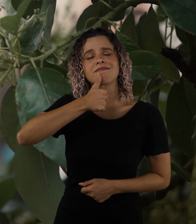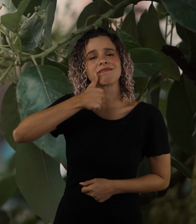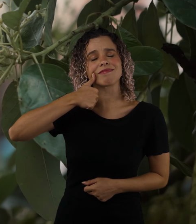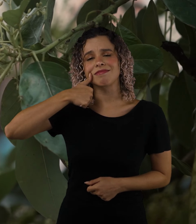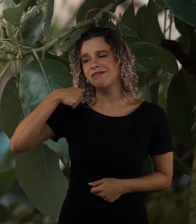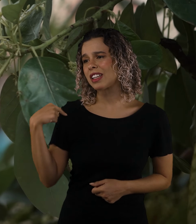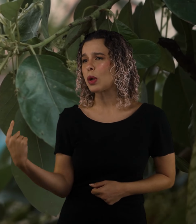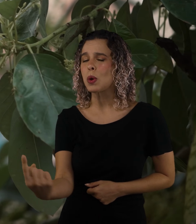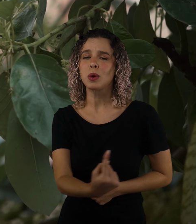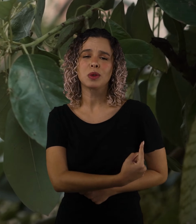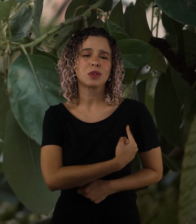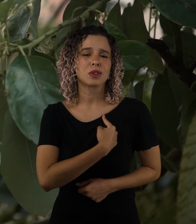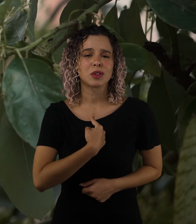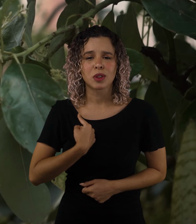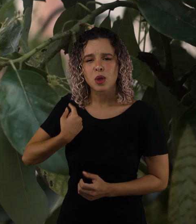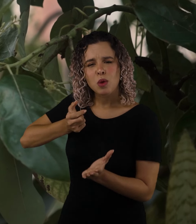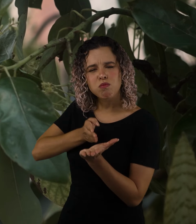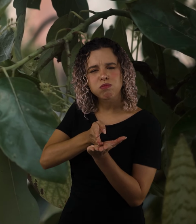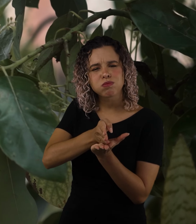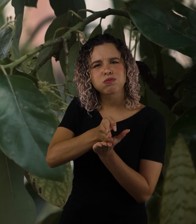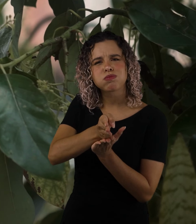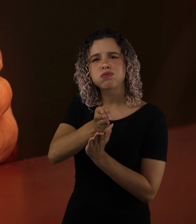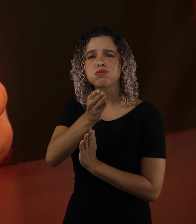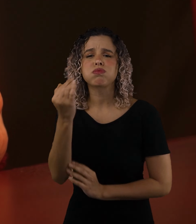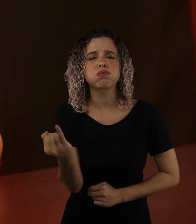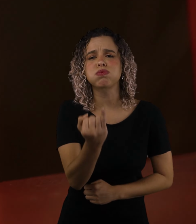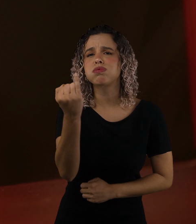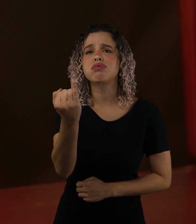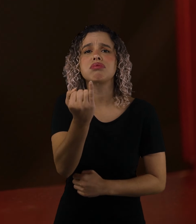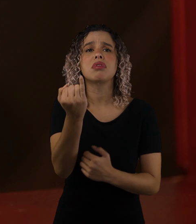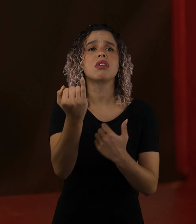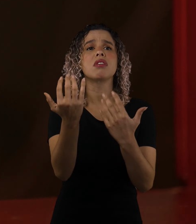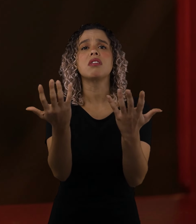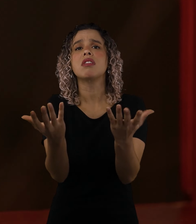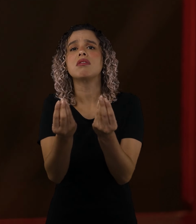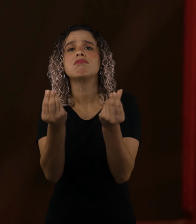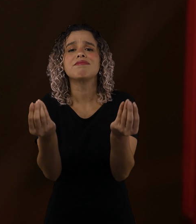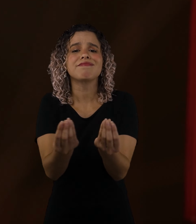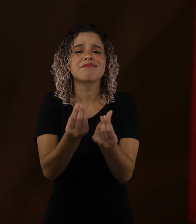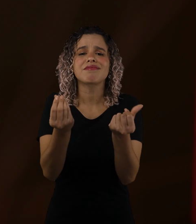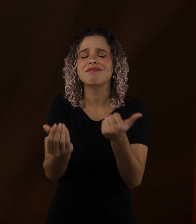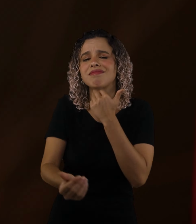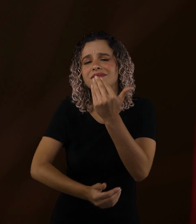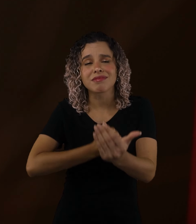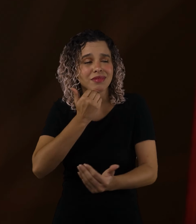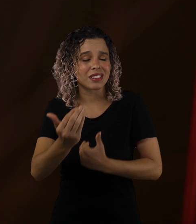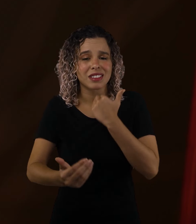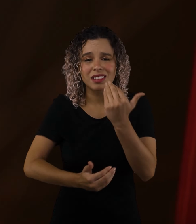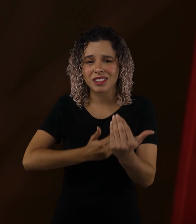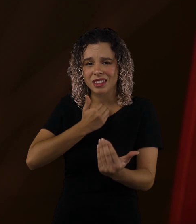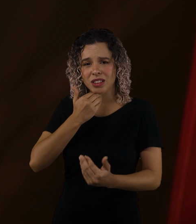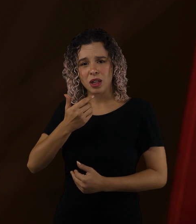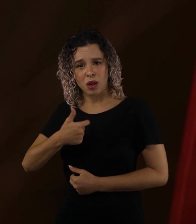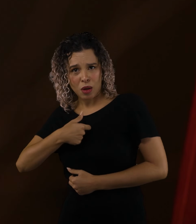pay. Tateia folhas. A value destiny comes to nothing. I can